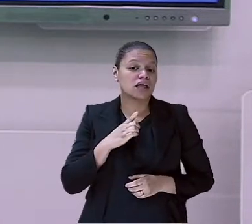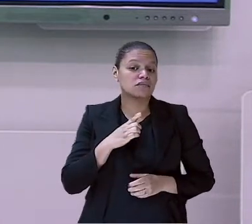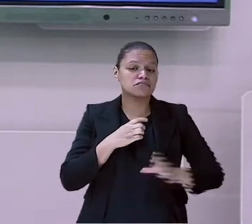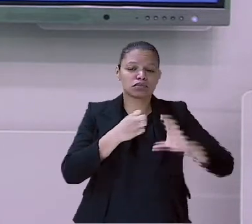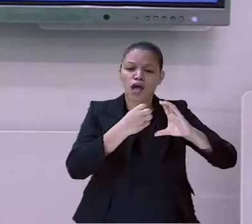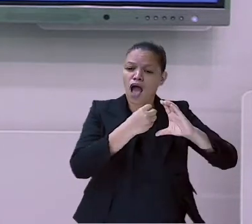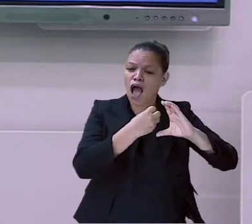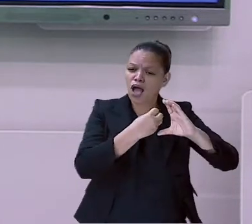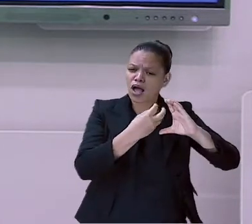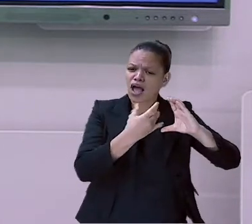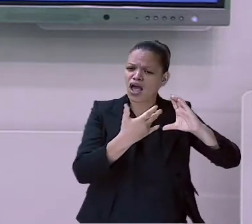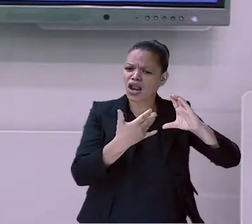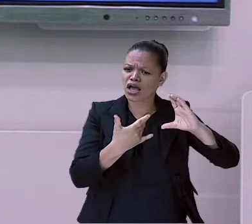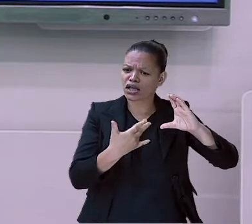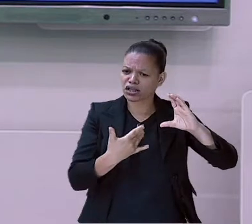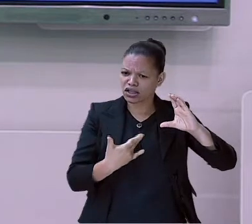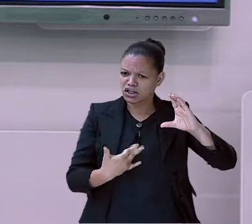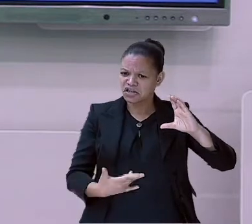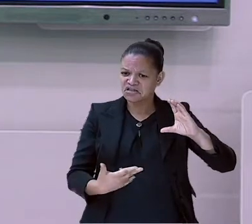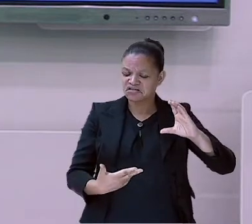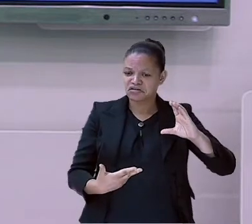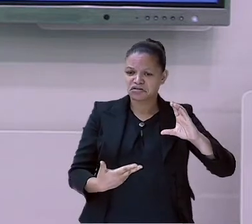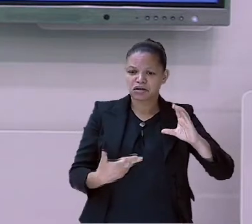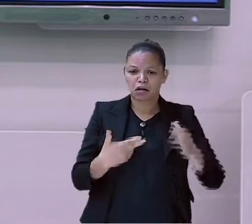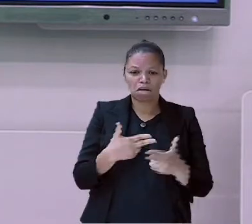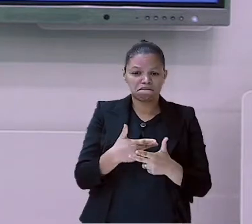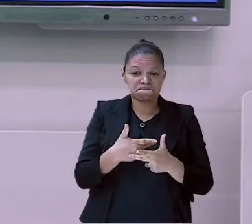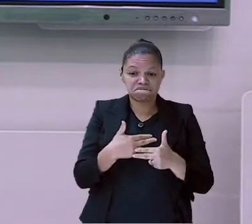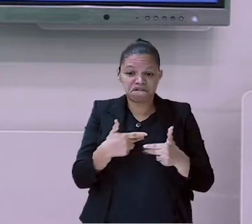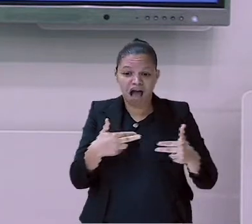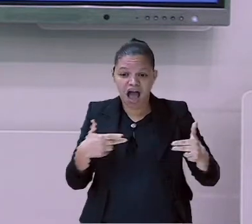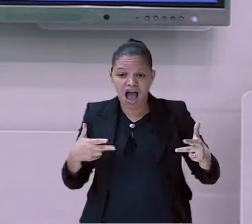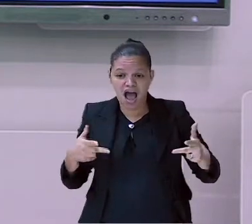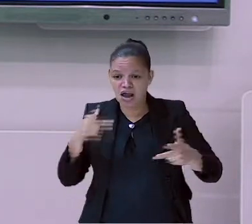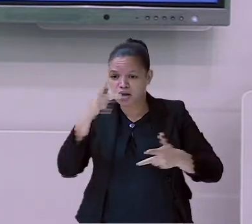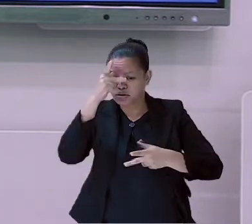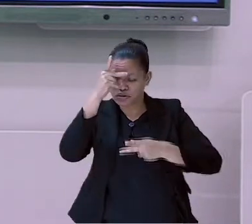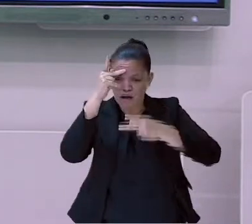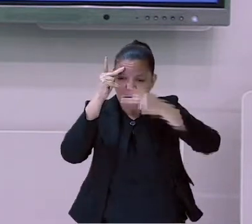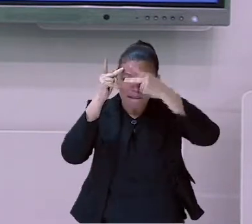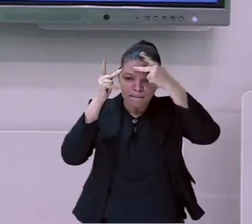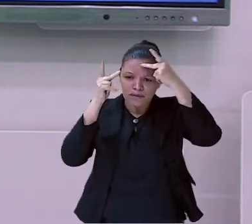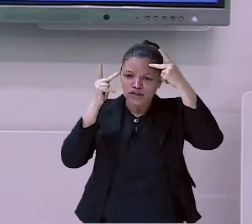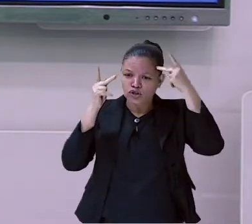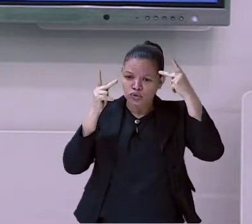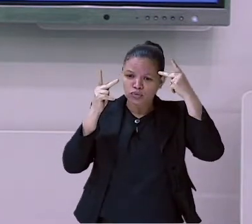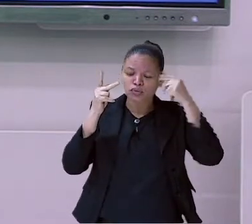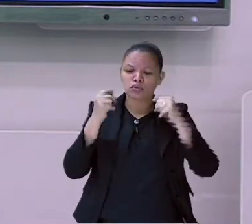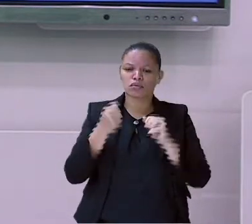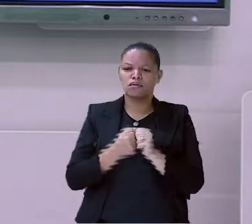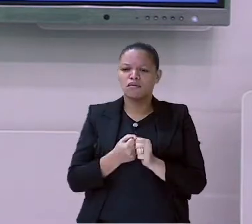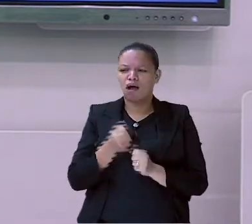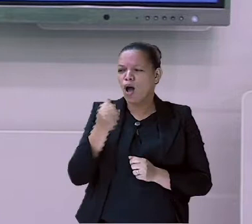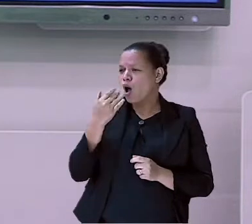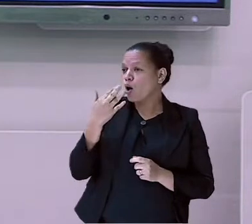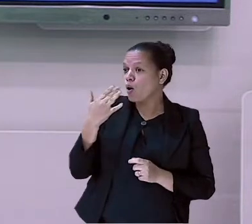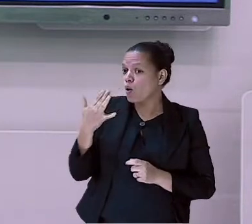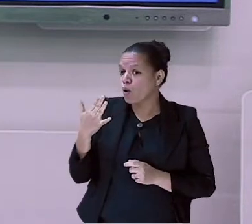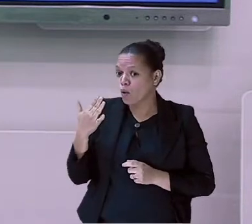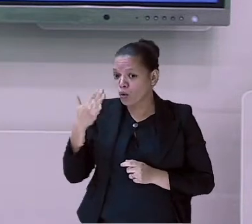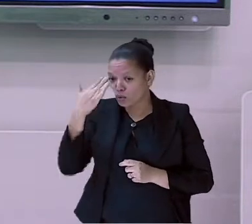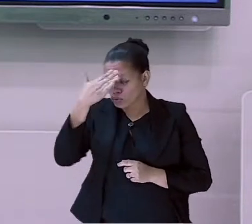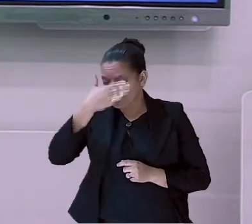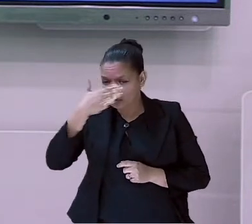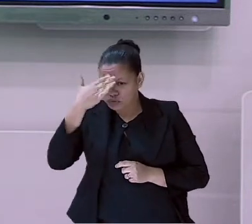dos olhos, cor do cabelo, estrutura do corpo, tá? Tamanho do nariz, da boca, cor